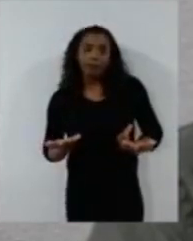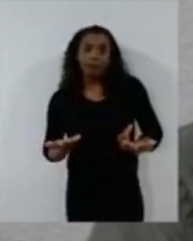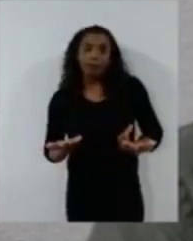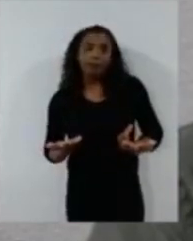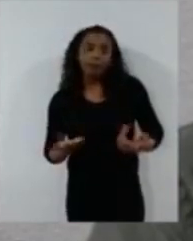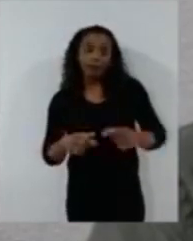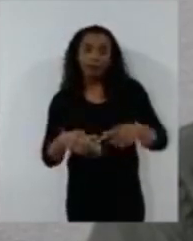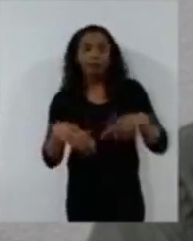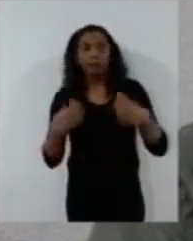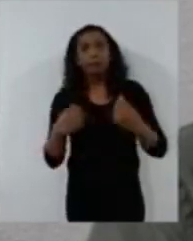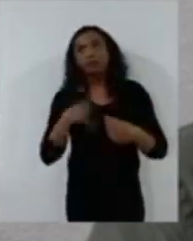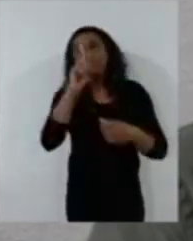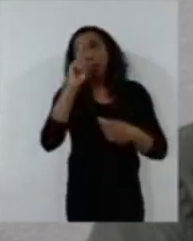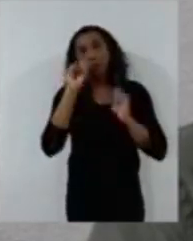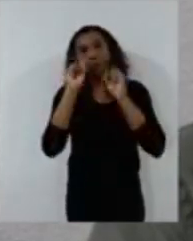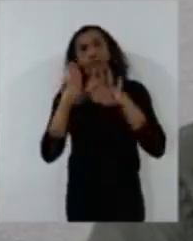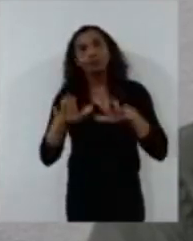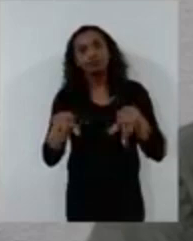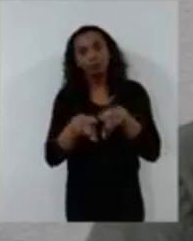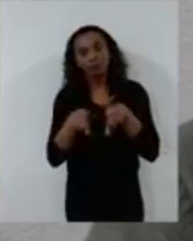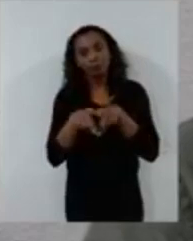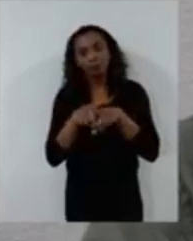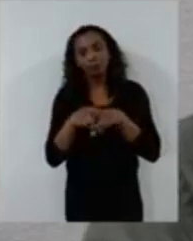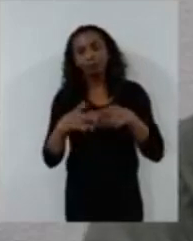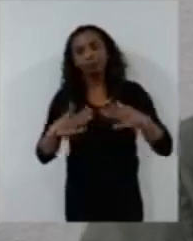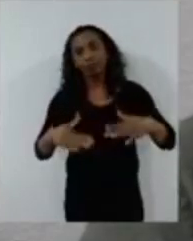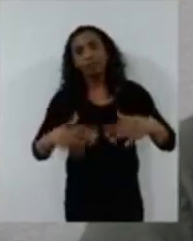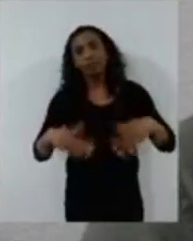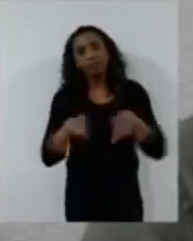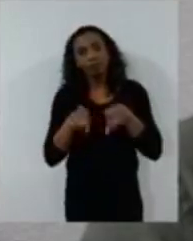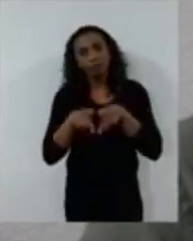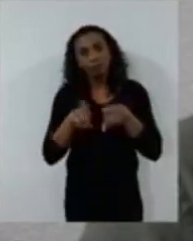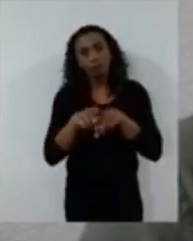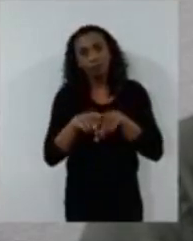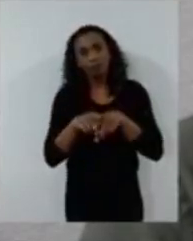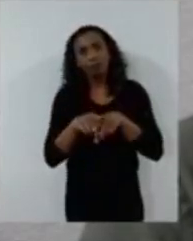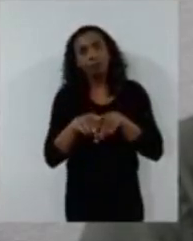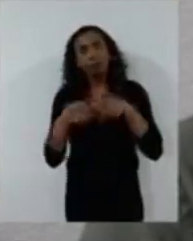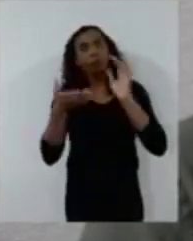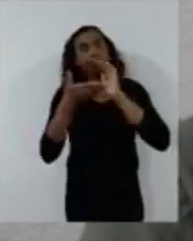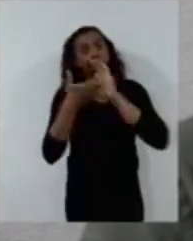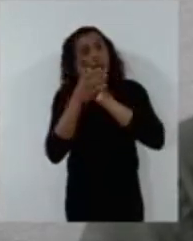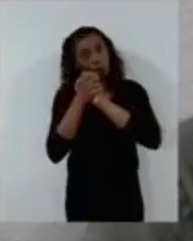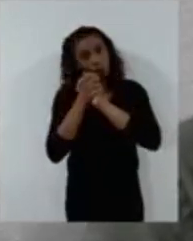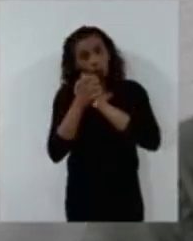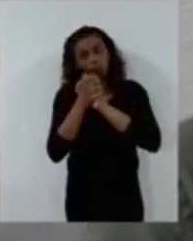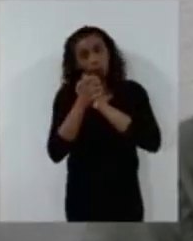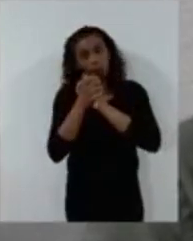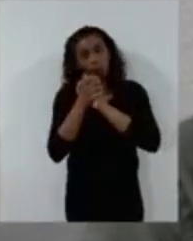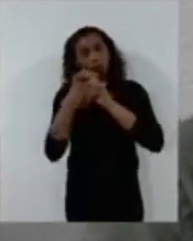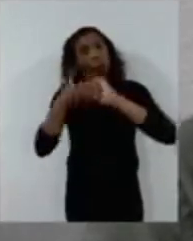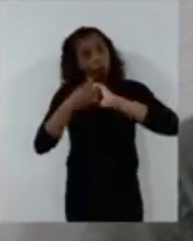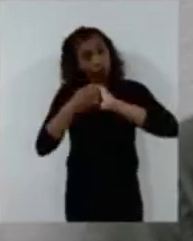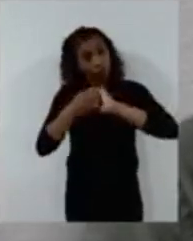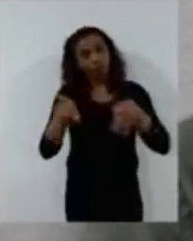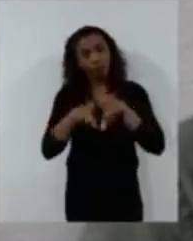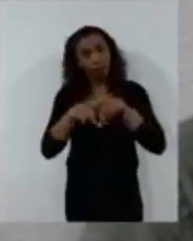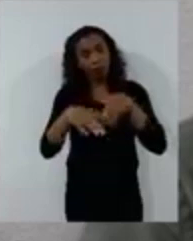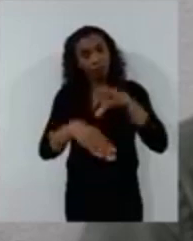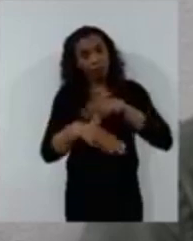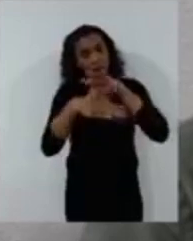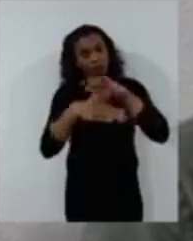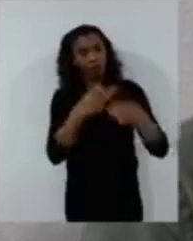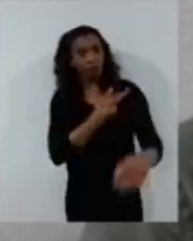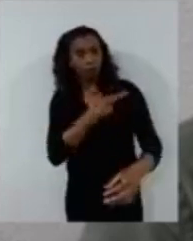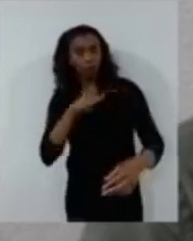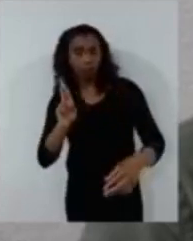merecido descanso. E cumprimento a liderança religiosa também de Belizário e Itamuri, o Frei Gilberto, que tem feito